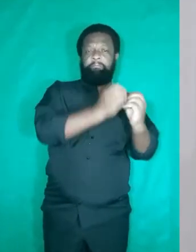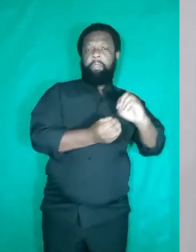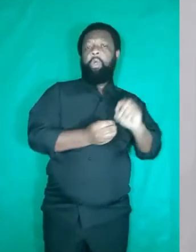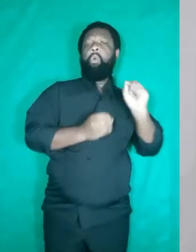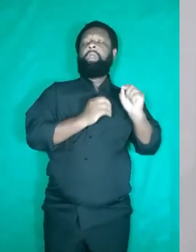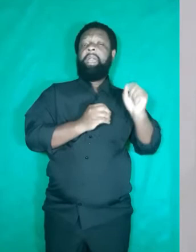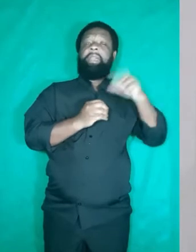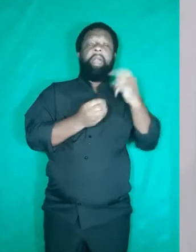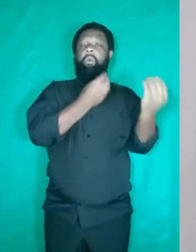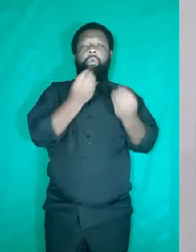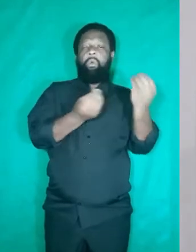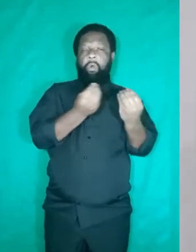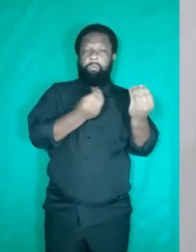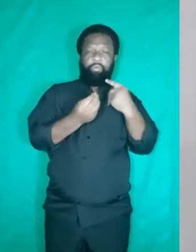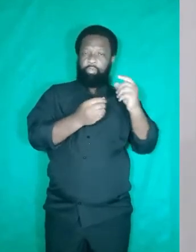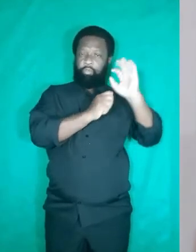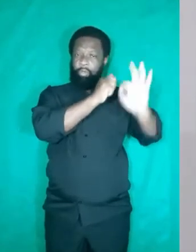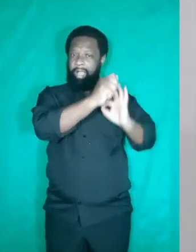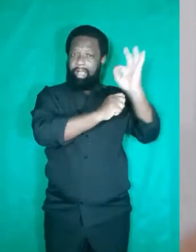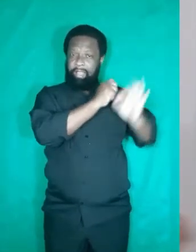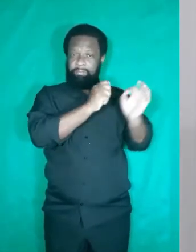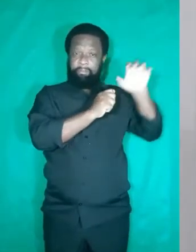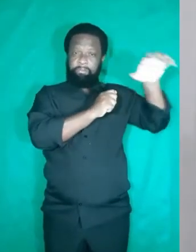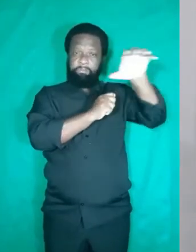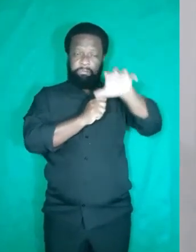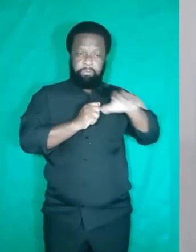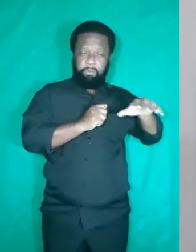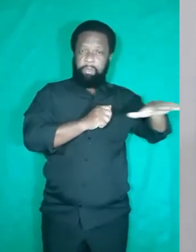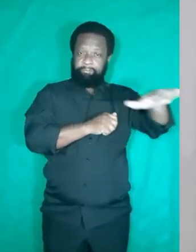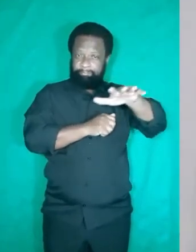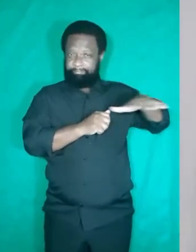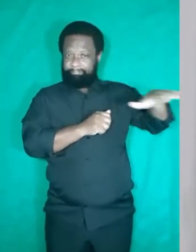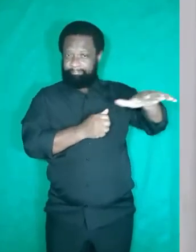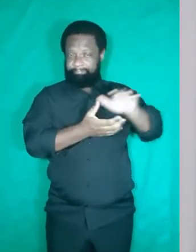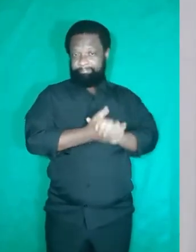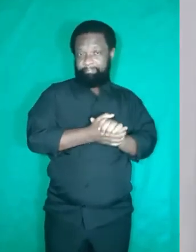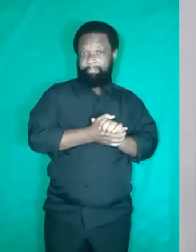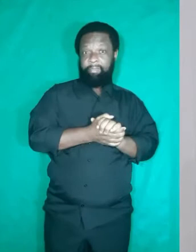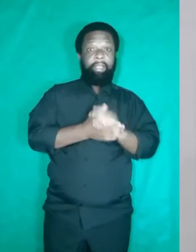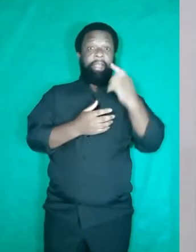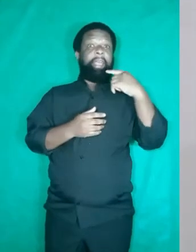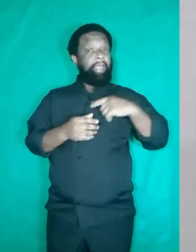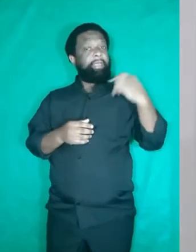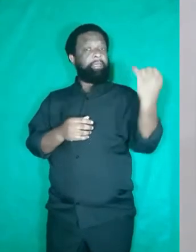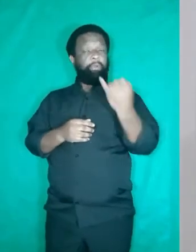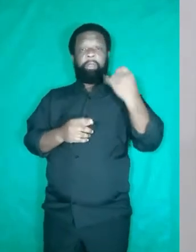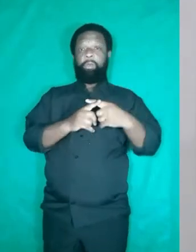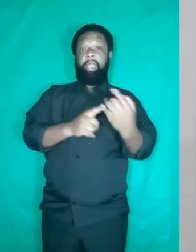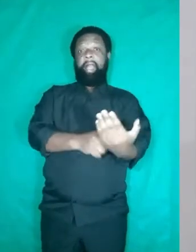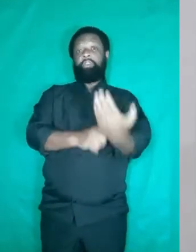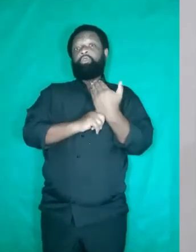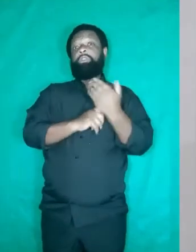ela representa a forma como os átomos de uma molécula estão dispostos no espaço. Ela é